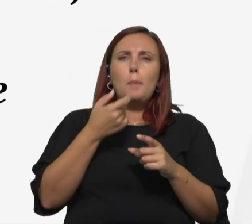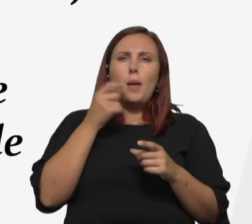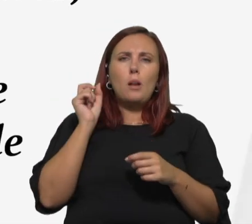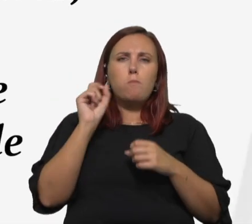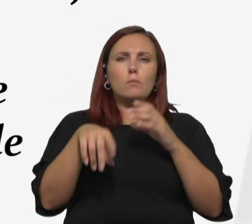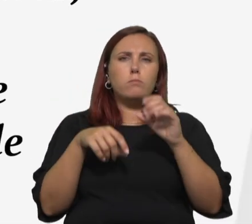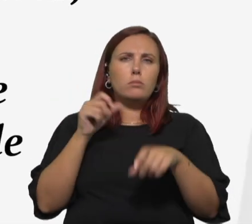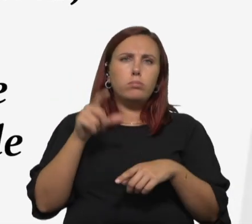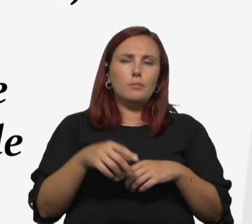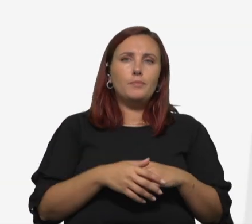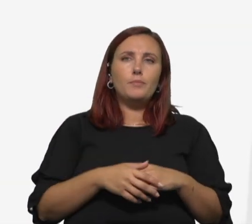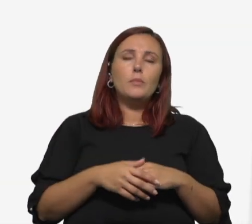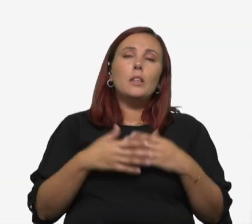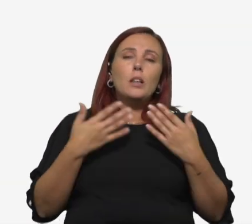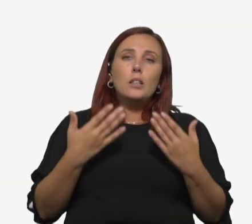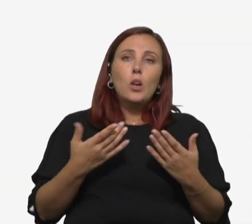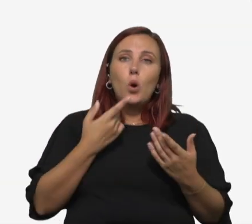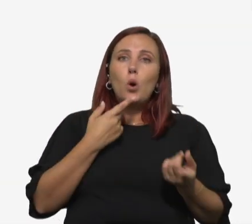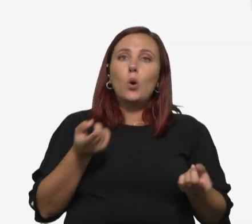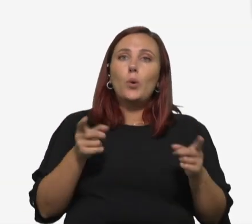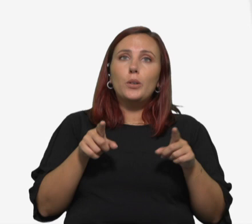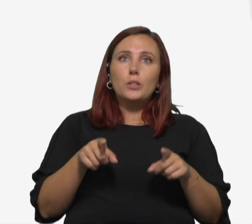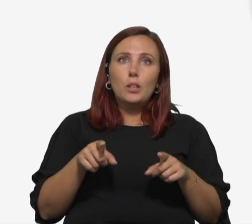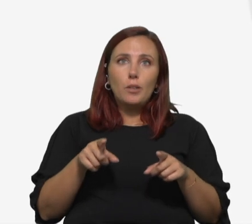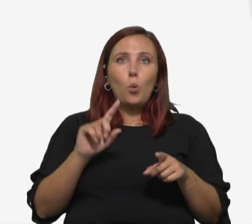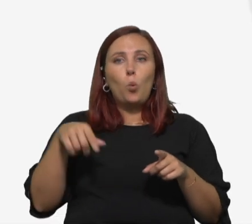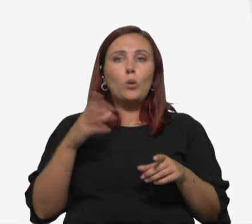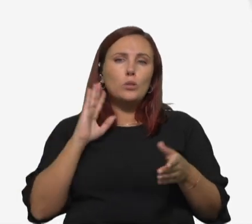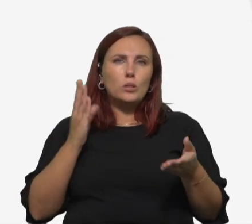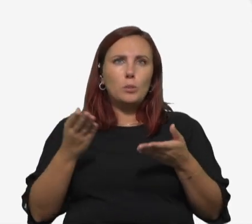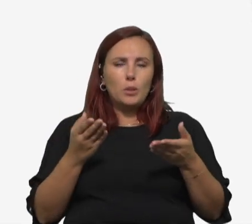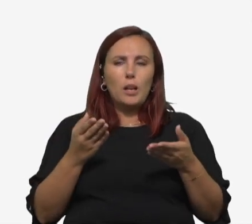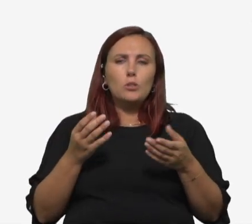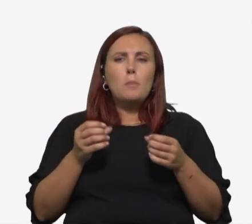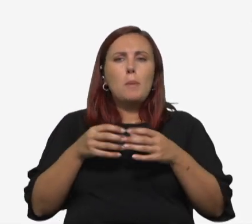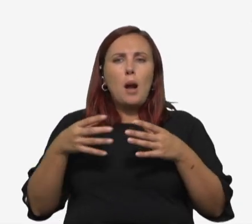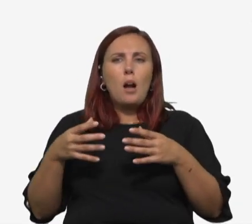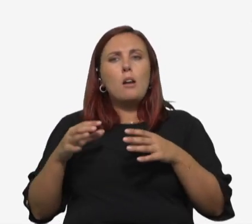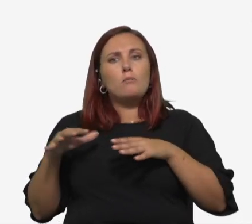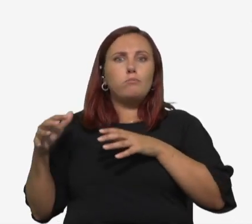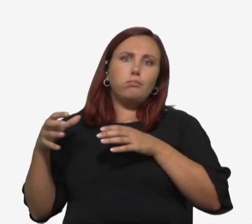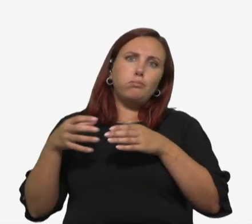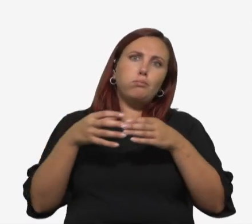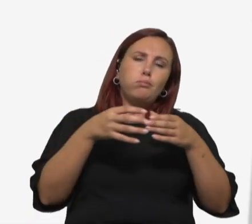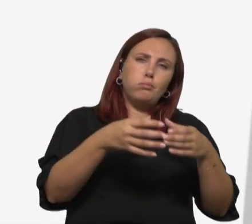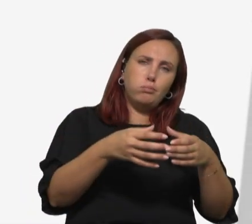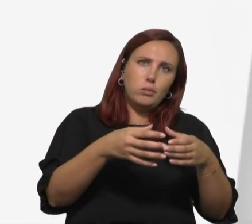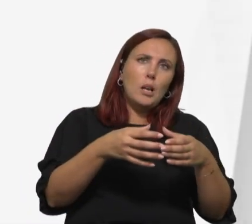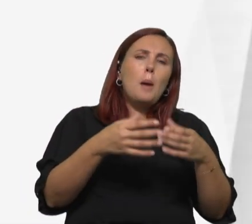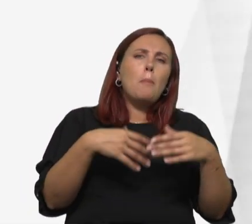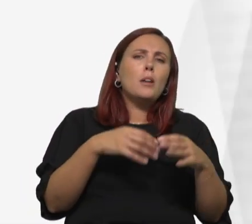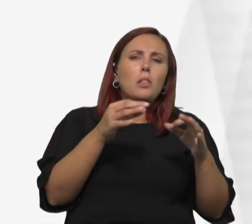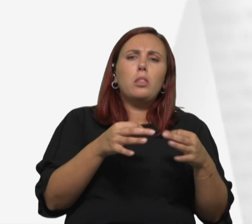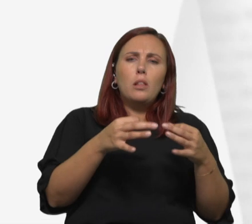apedrejaram-no. Tornou ele a mandar outros servos em maior número que os primeiros, e eles trataram-nos do mesmo